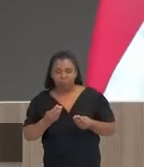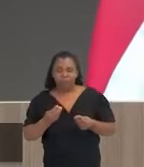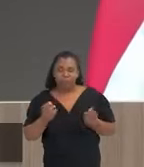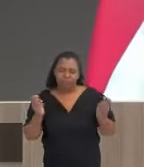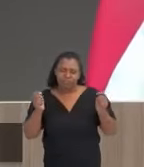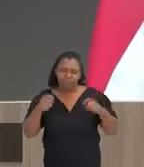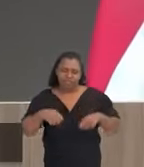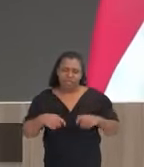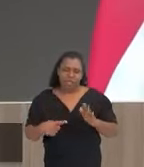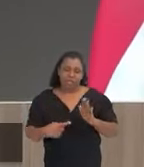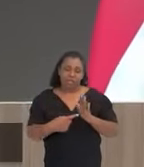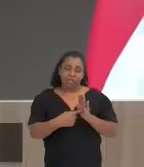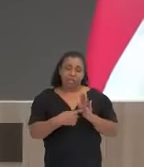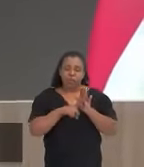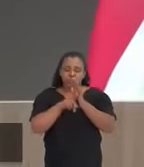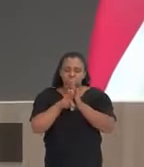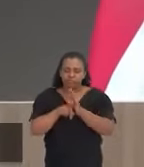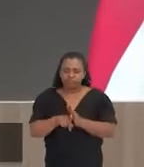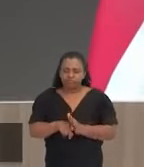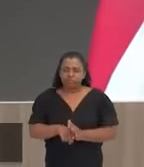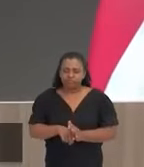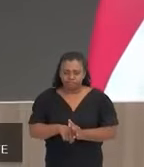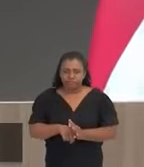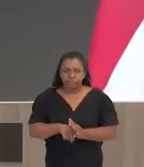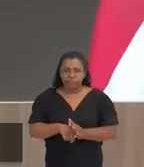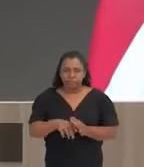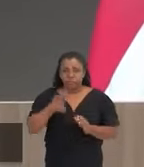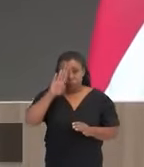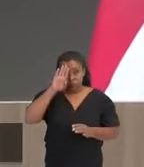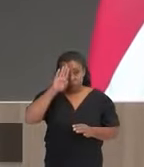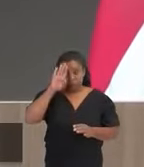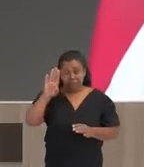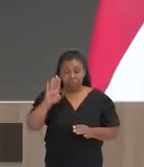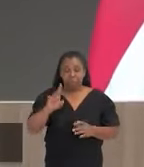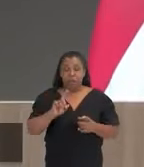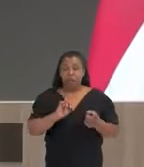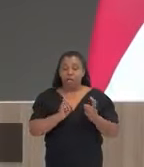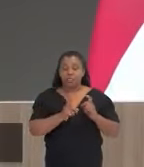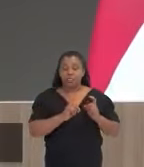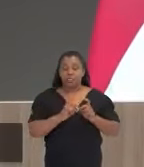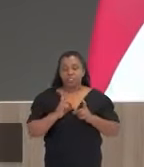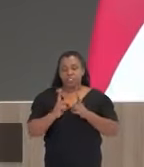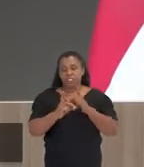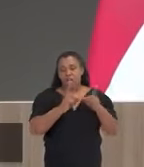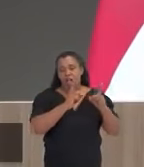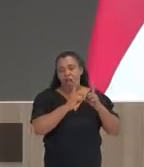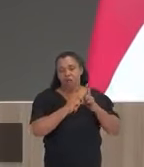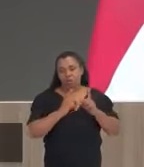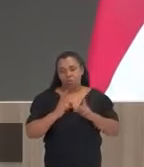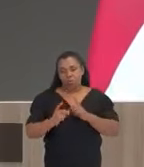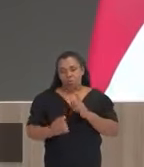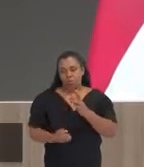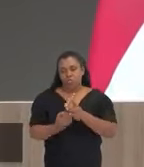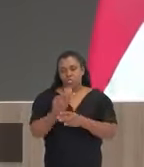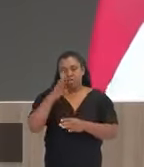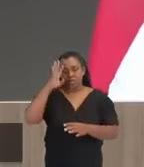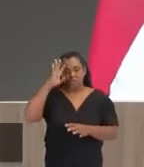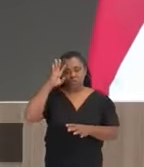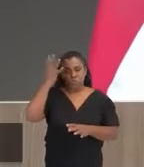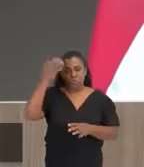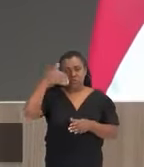e das apurações. Mas a principal intenção era diálogo, era construir soluções dentro